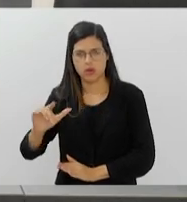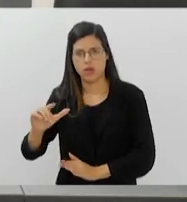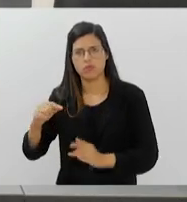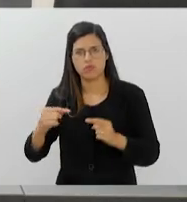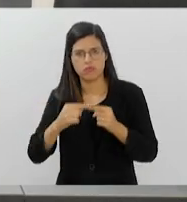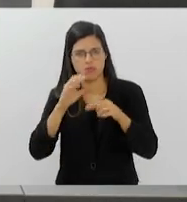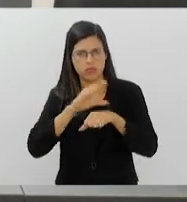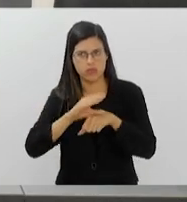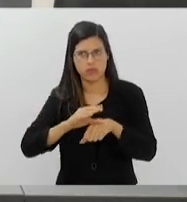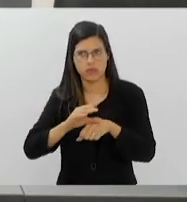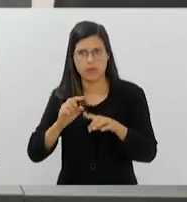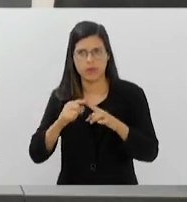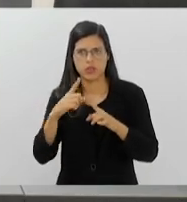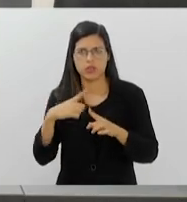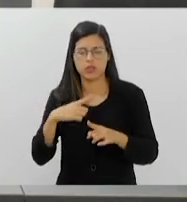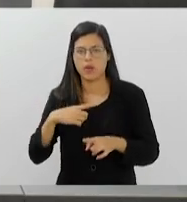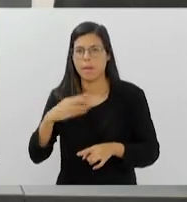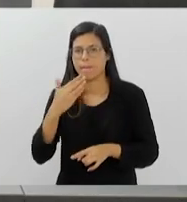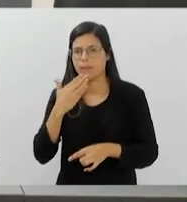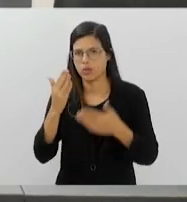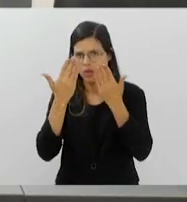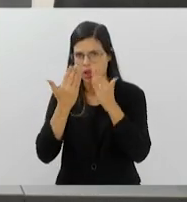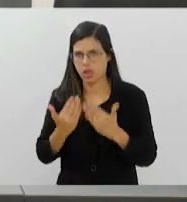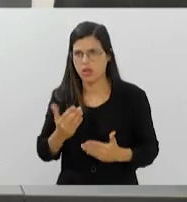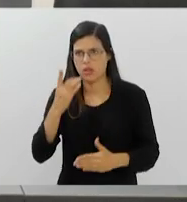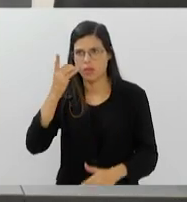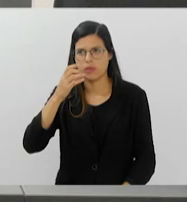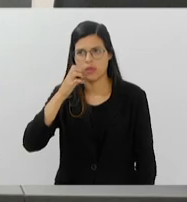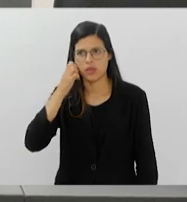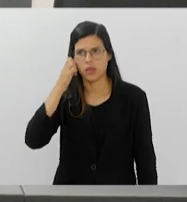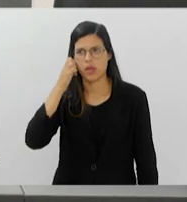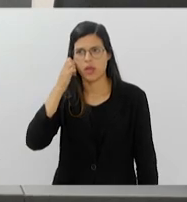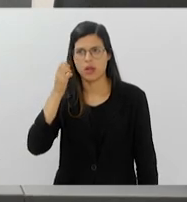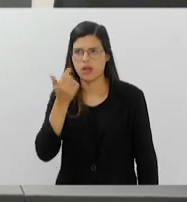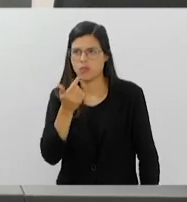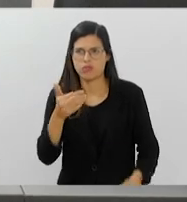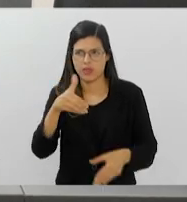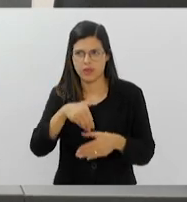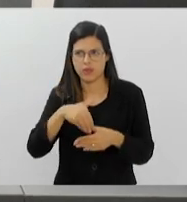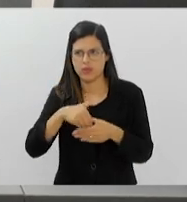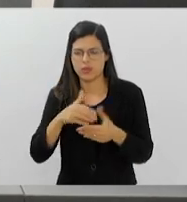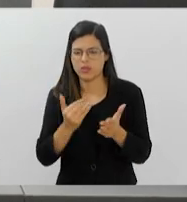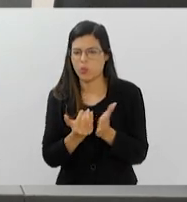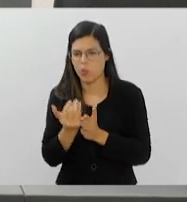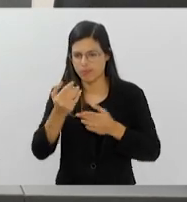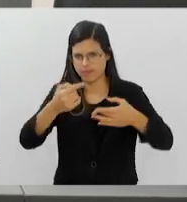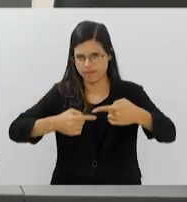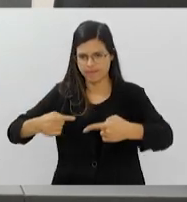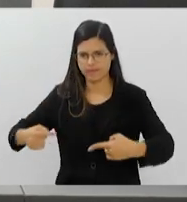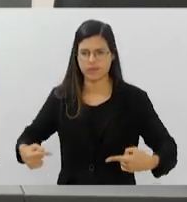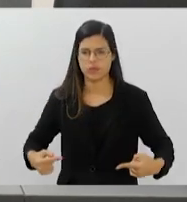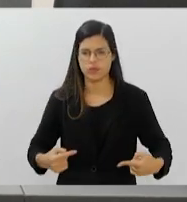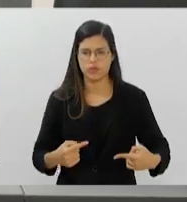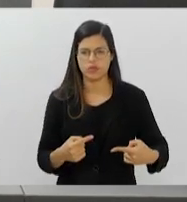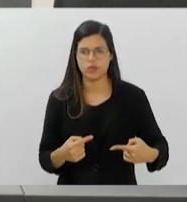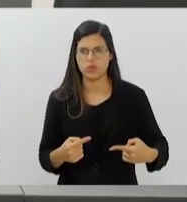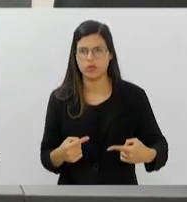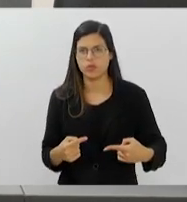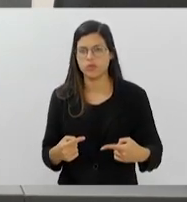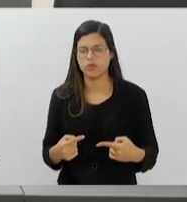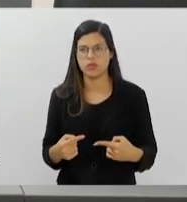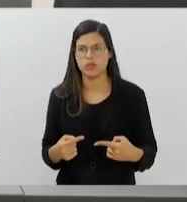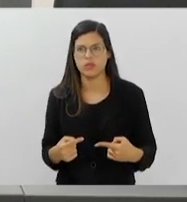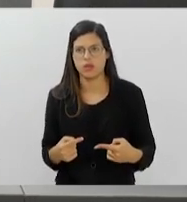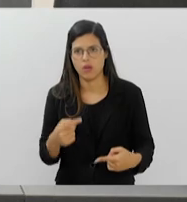pedido de vista da deputada Élica Takimoto, que retorna sem voto. Para discutir. A gente tinha começado a discussão aqui há duas ou três